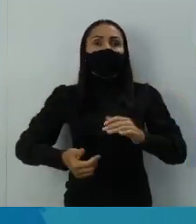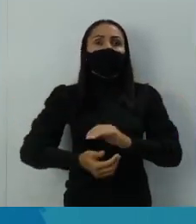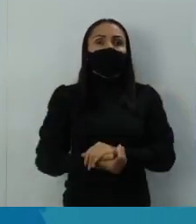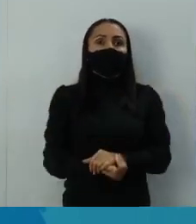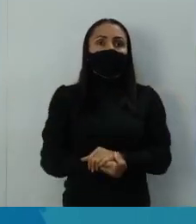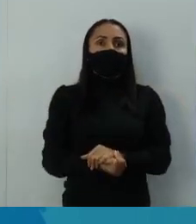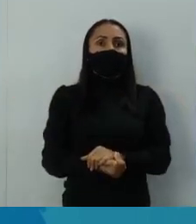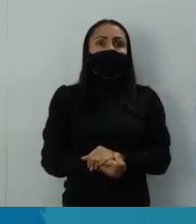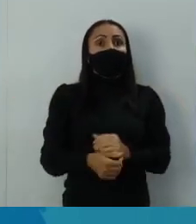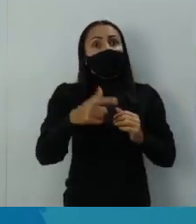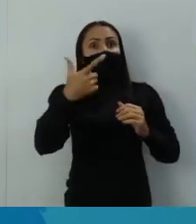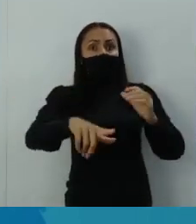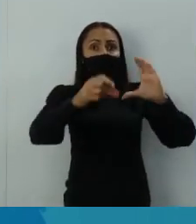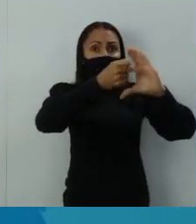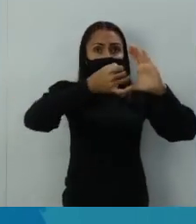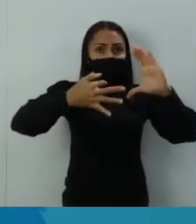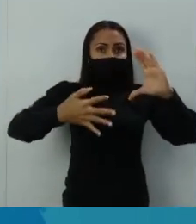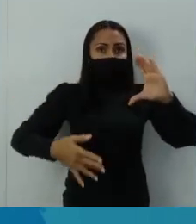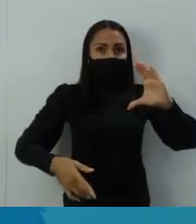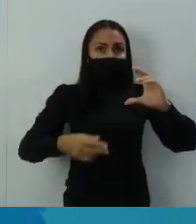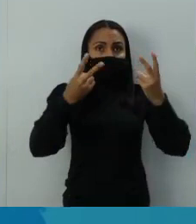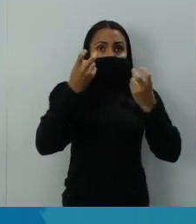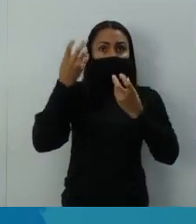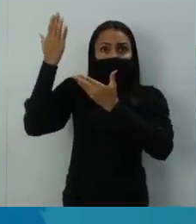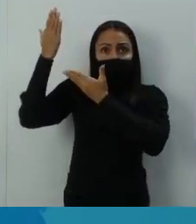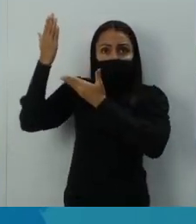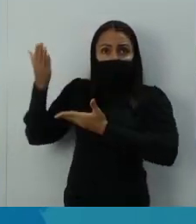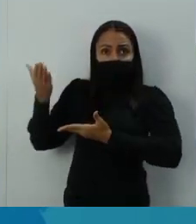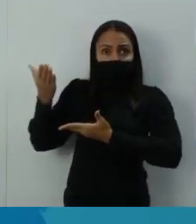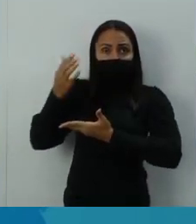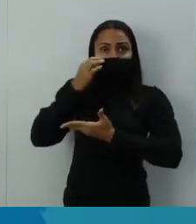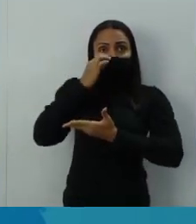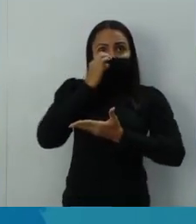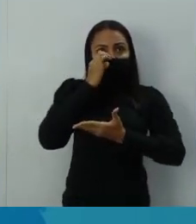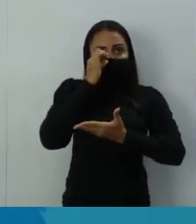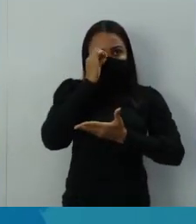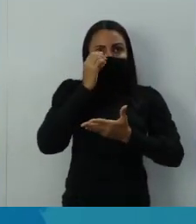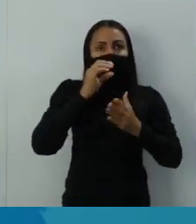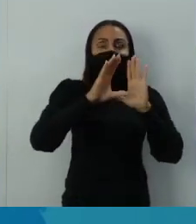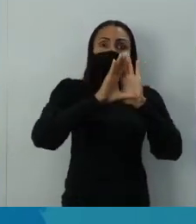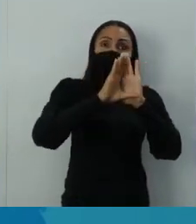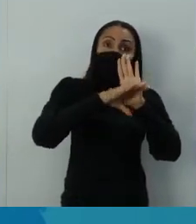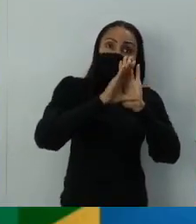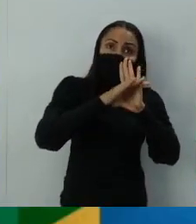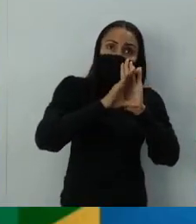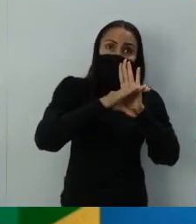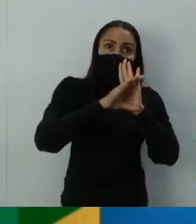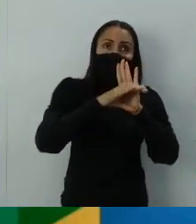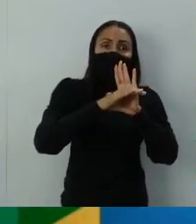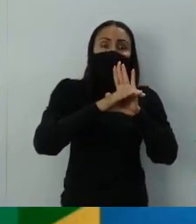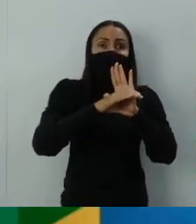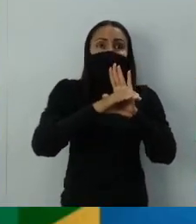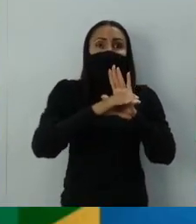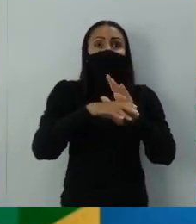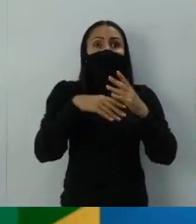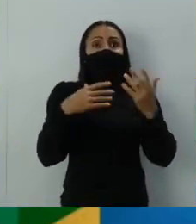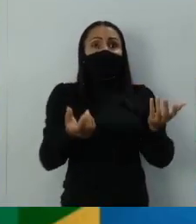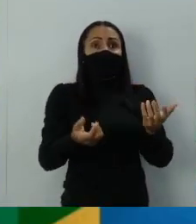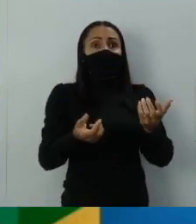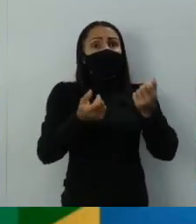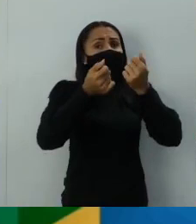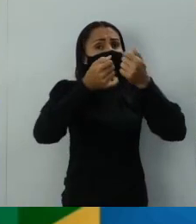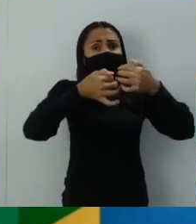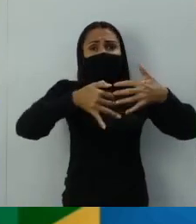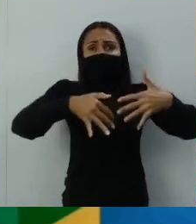como vocês podem ver ali, é a ideologia como um conceito, uma característica da naturalização, que seria